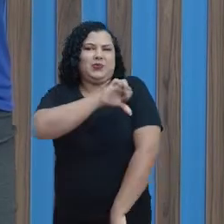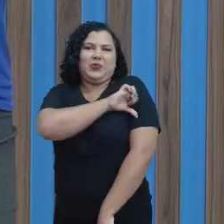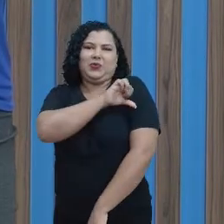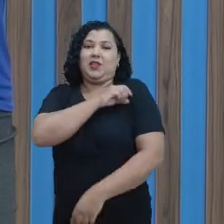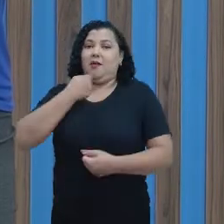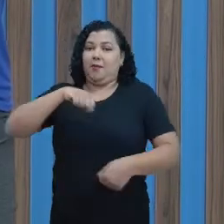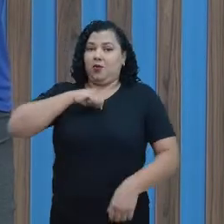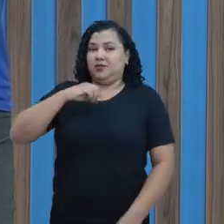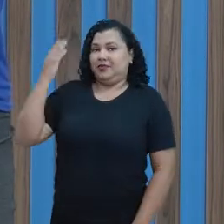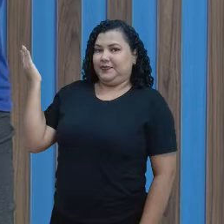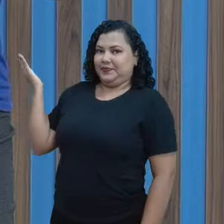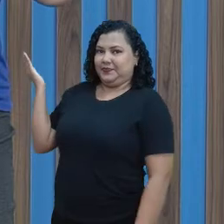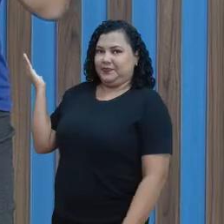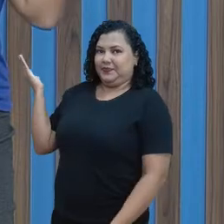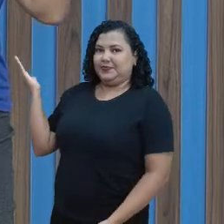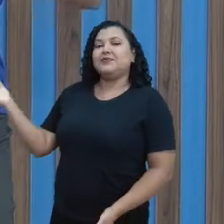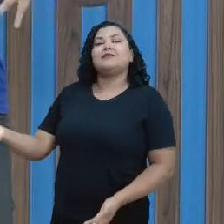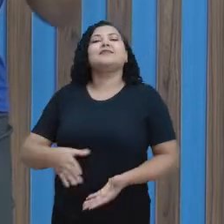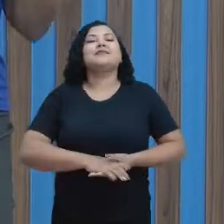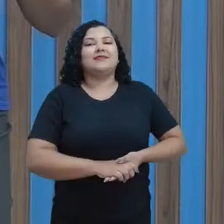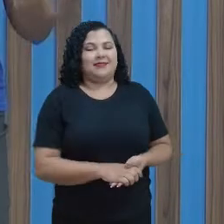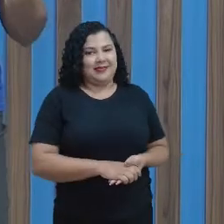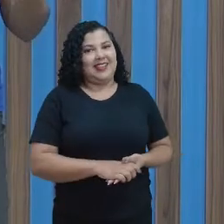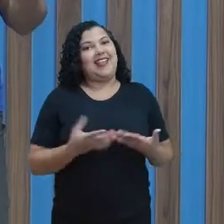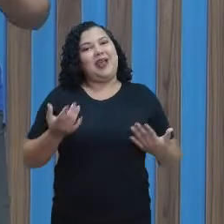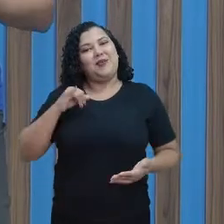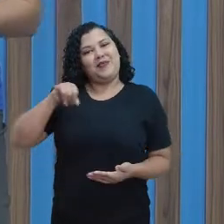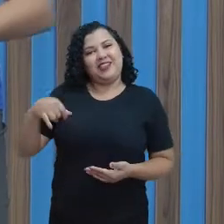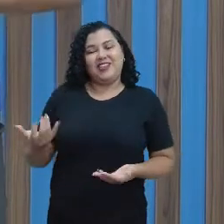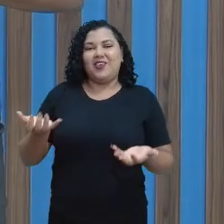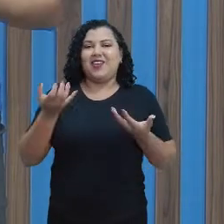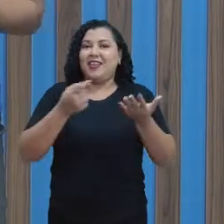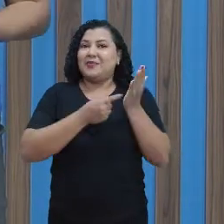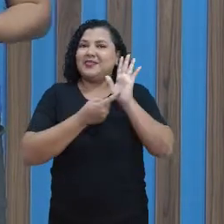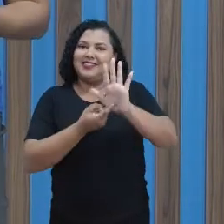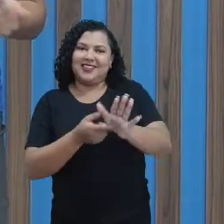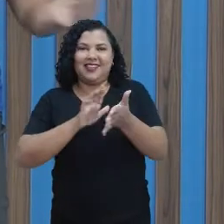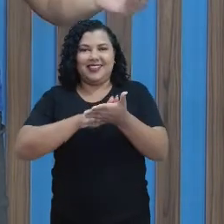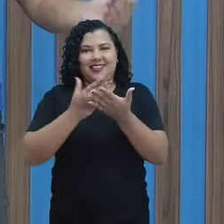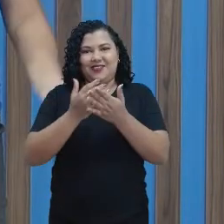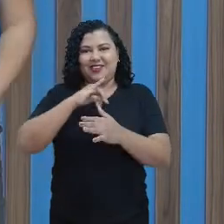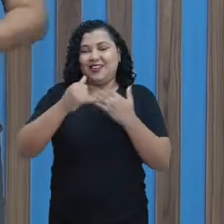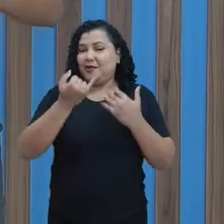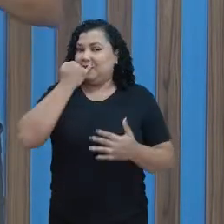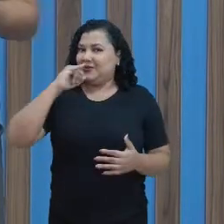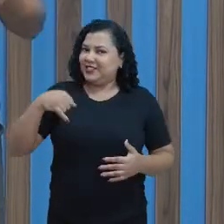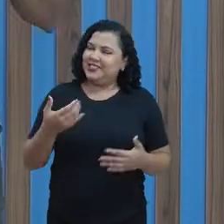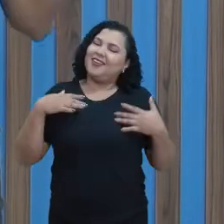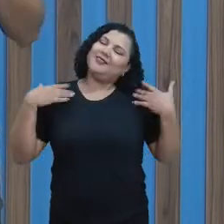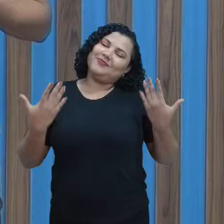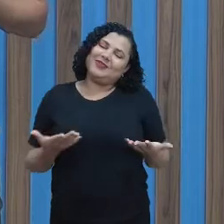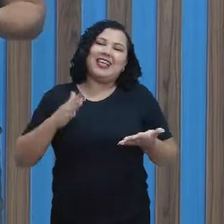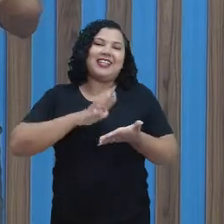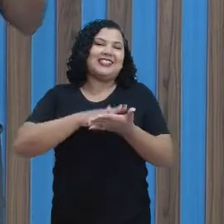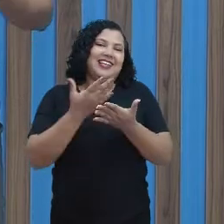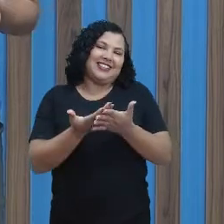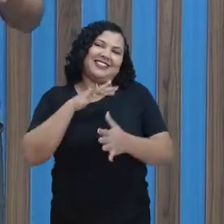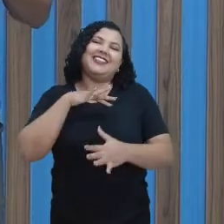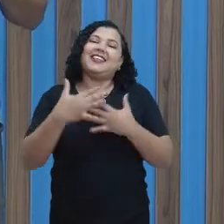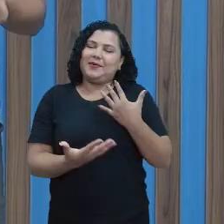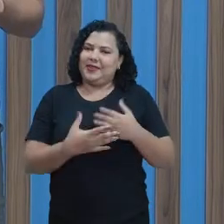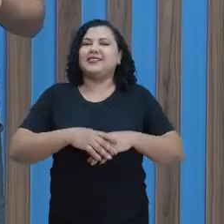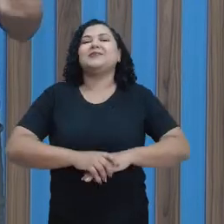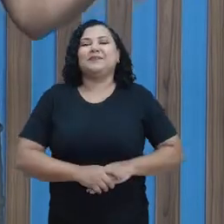é este. E aproveitando, quero apresentar a Jéssica, que fará a nossa tradução